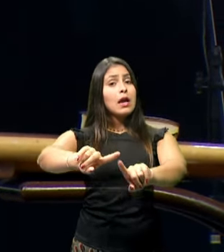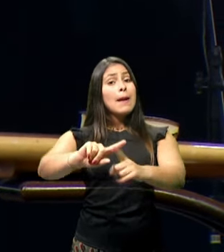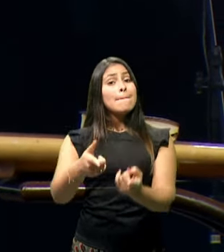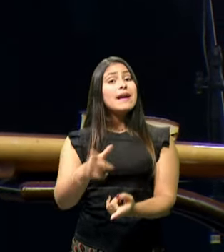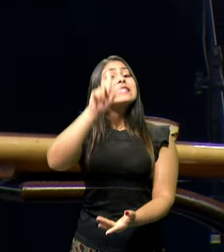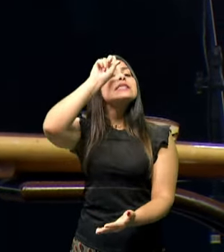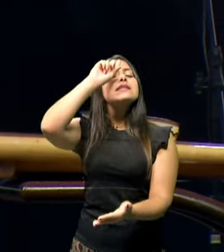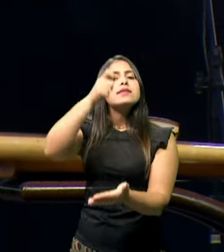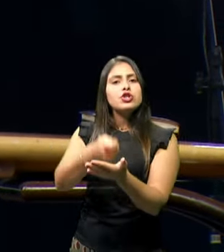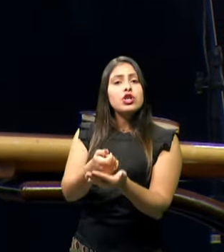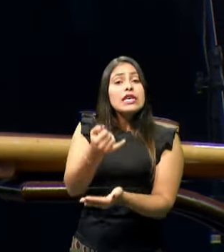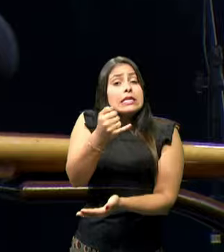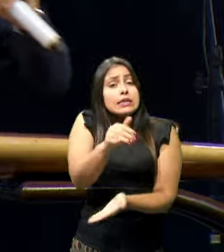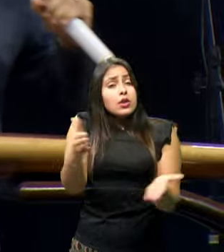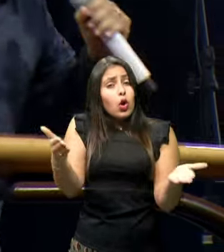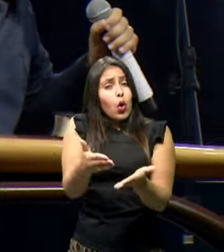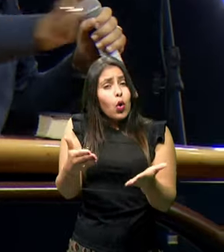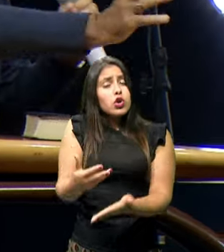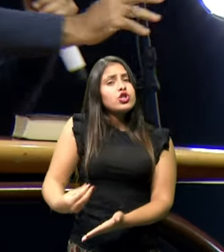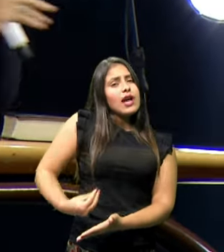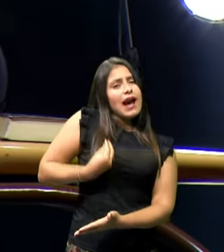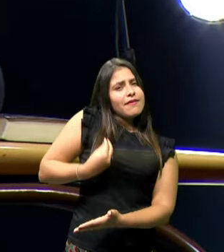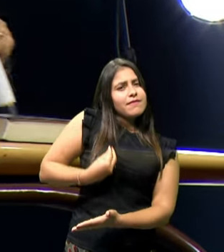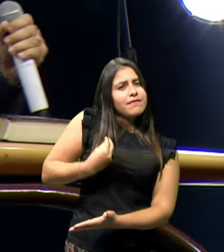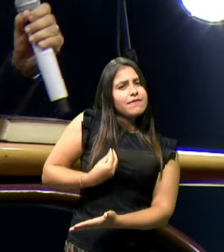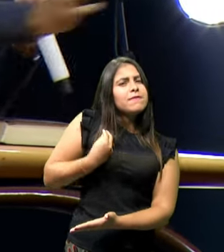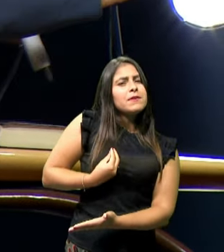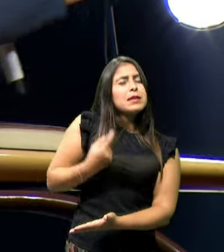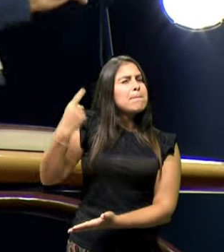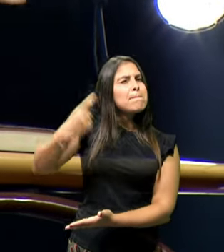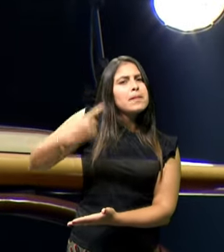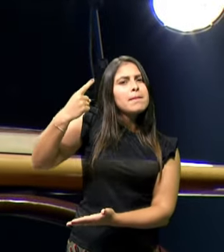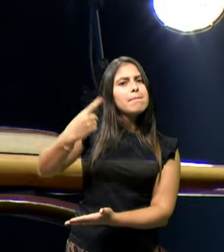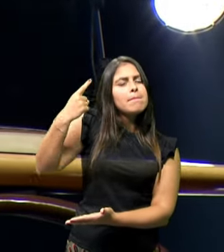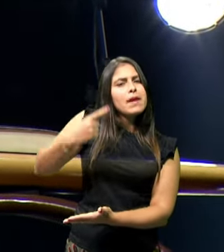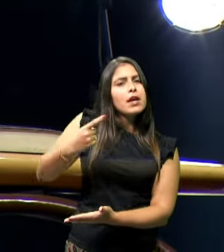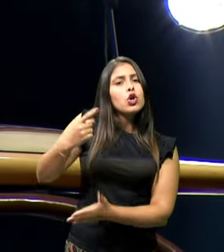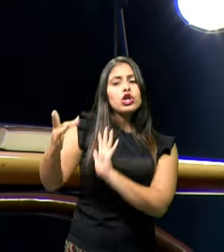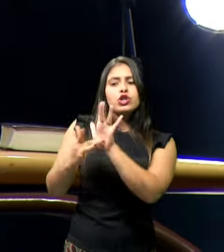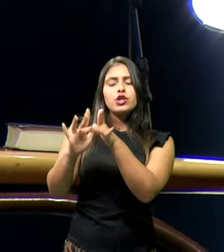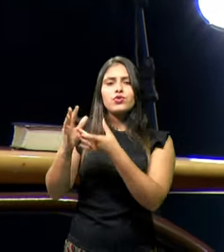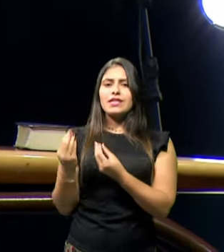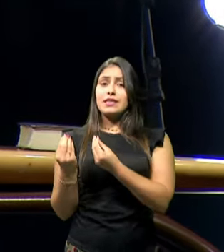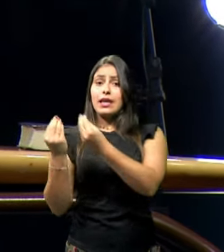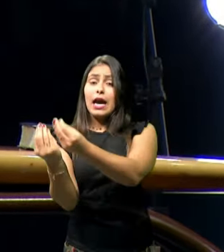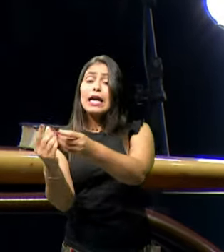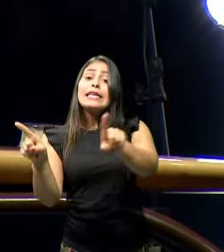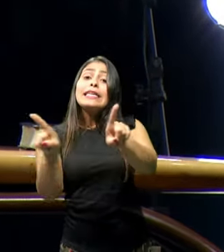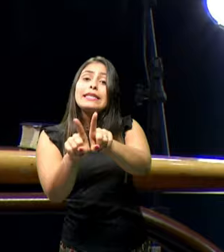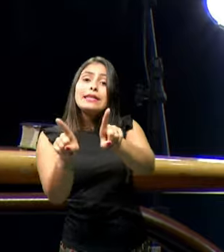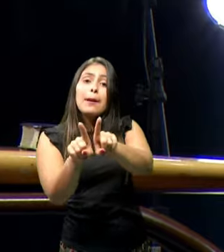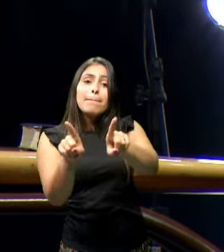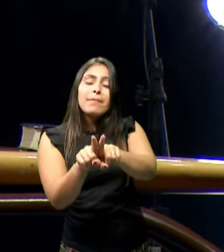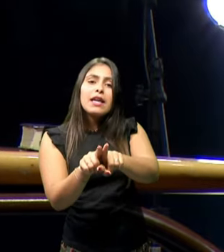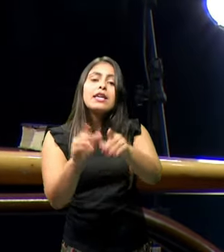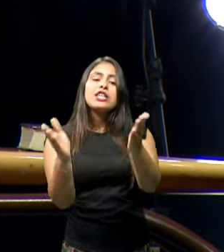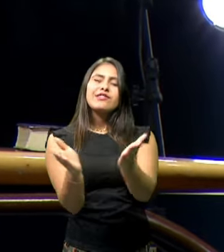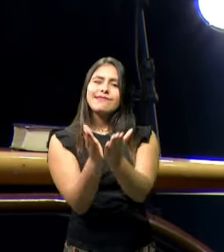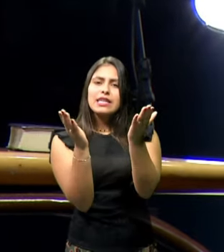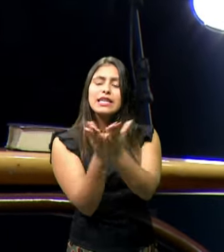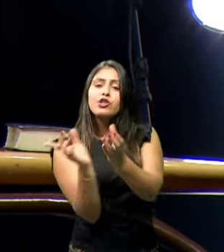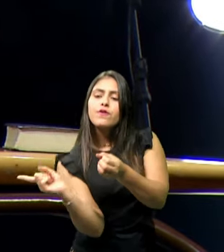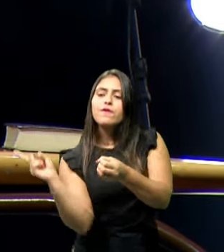vida a Cristo, e você que está afastado, caído, longe de Deus e quer voltar, eu quero orar por você. Eu convido você